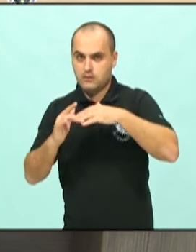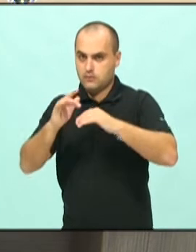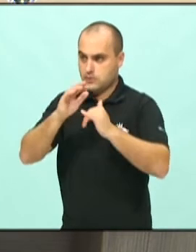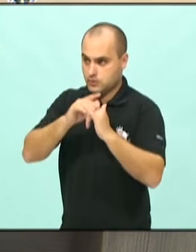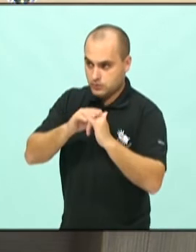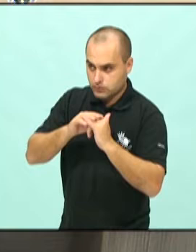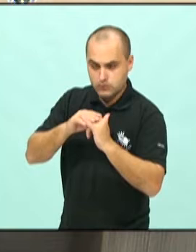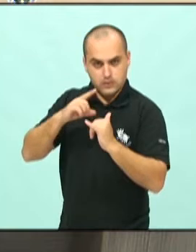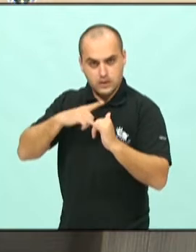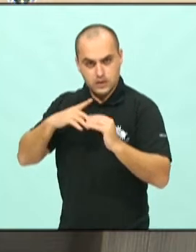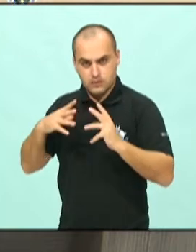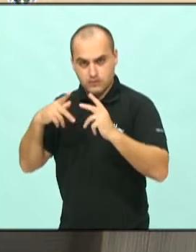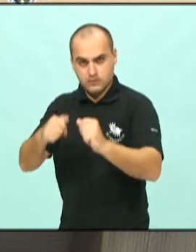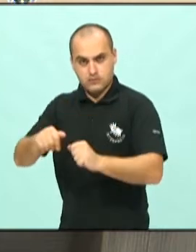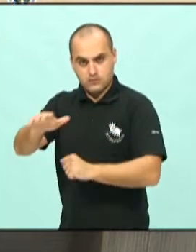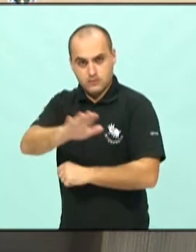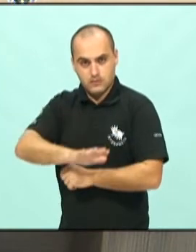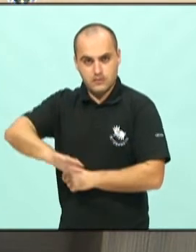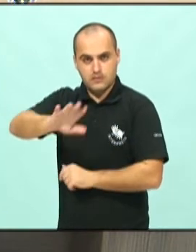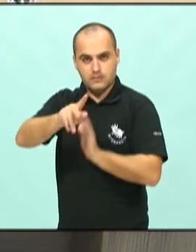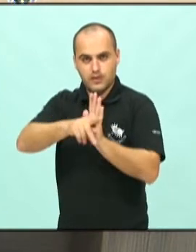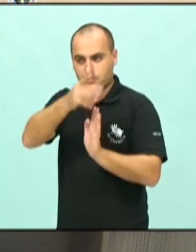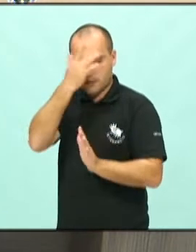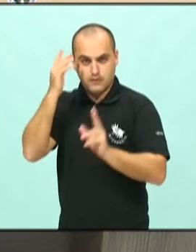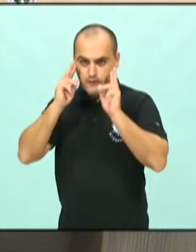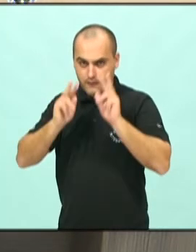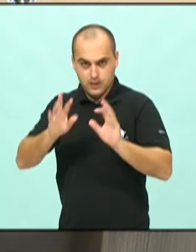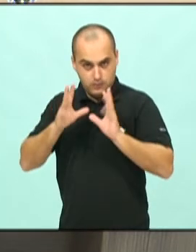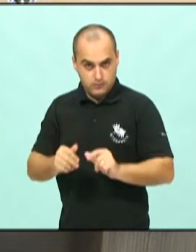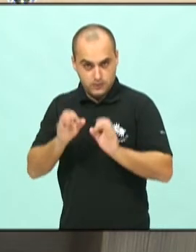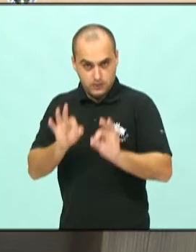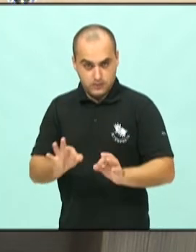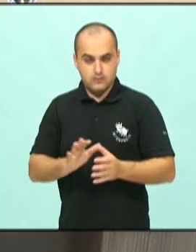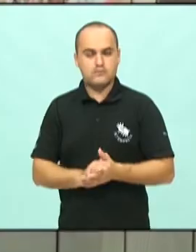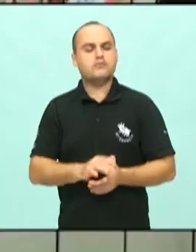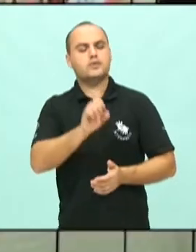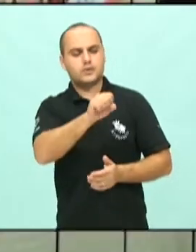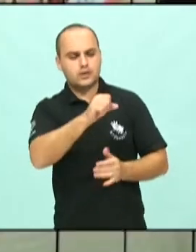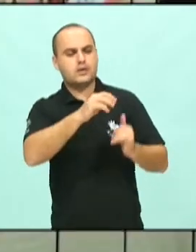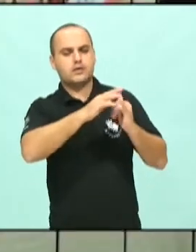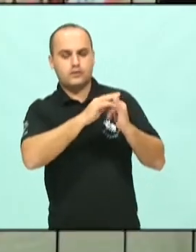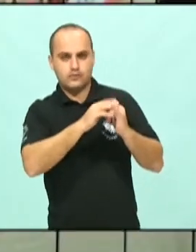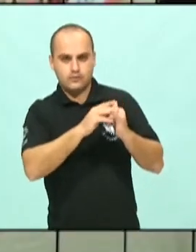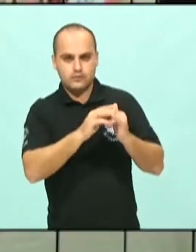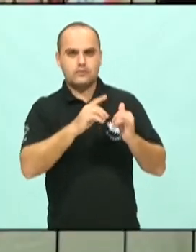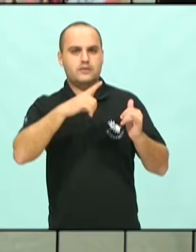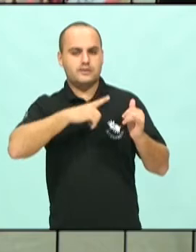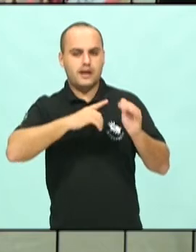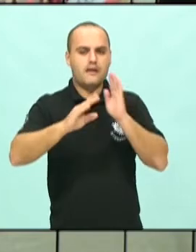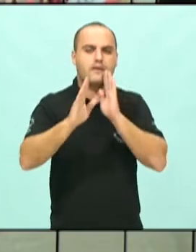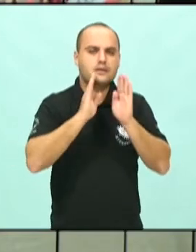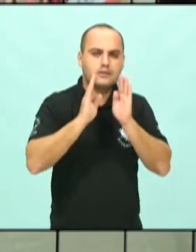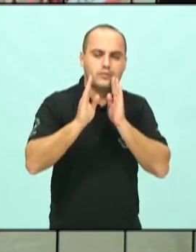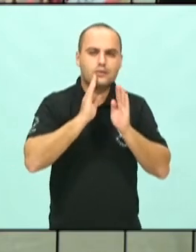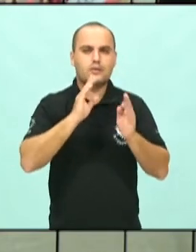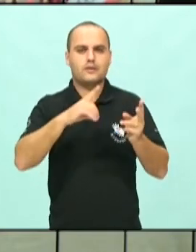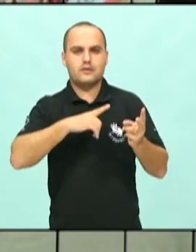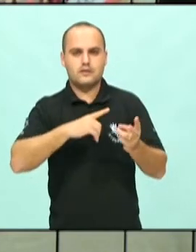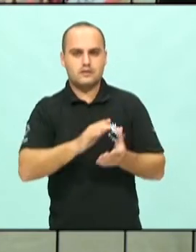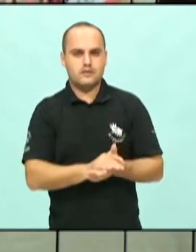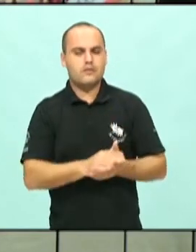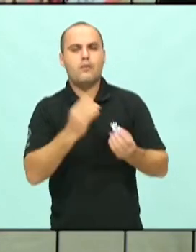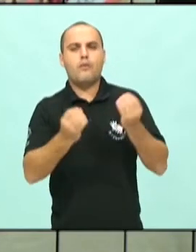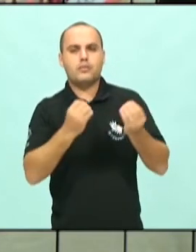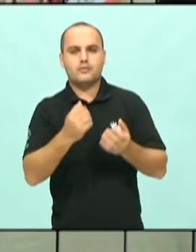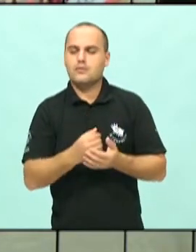ali, você sempre está disponibilizando ali para o pessoal, para todo mundo ver. Com certeza, canal no YouTube, tem a fanpage no Facebook. Ricardo